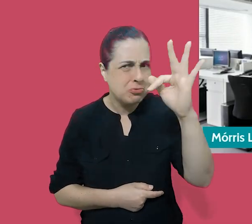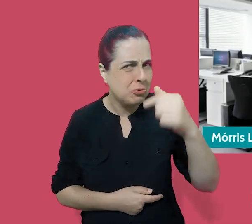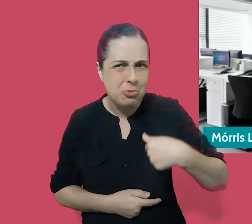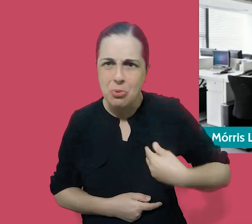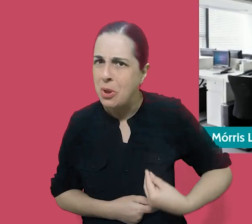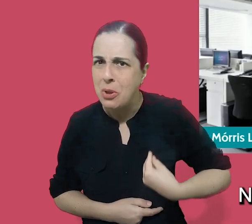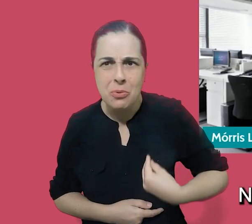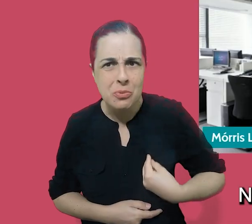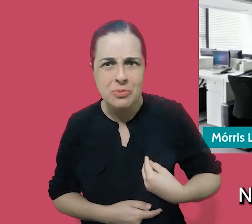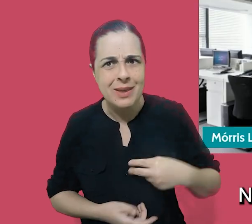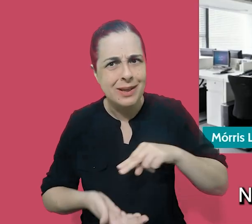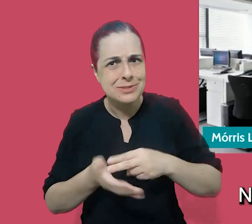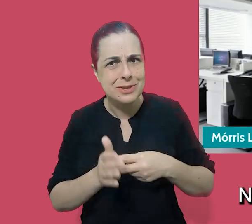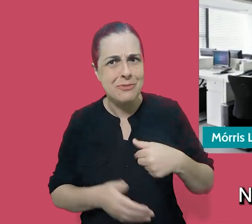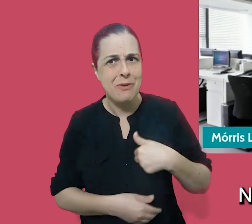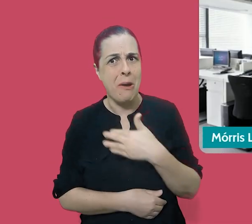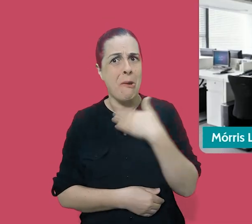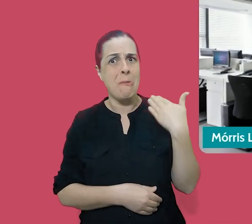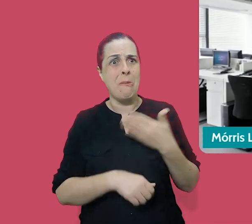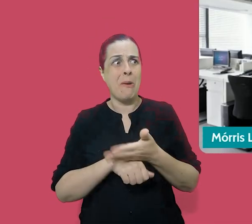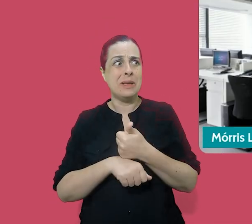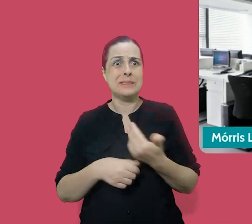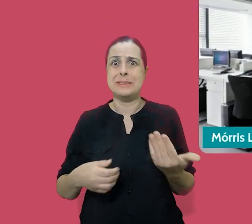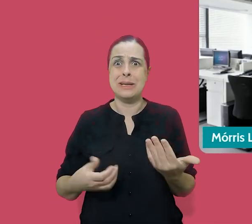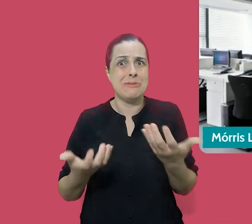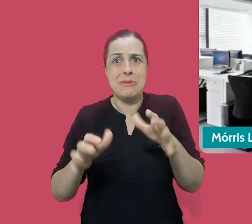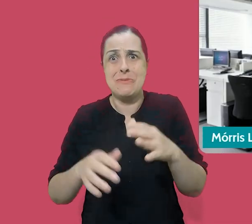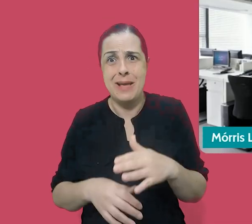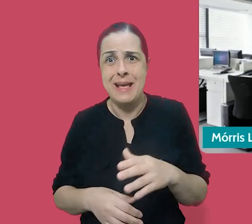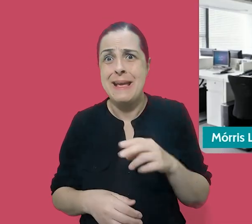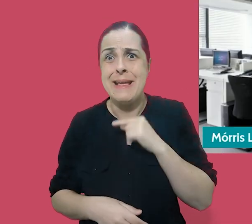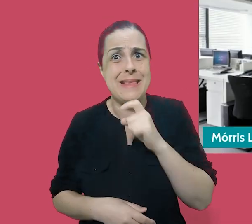que eu gostaria. Ninguém quer morrer cedo.